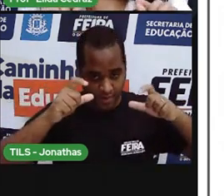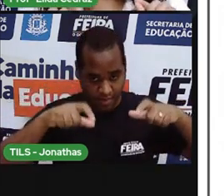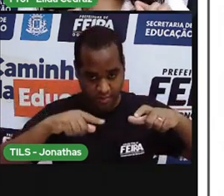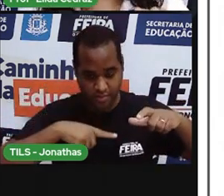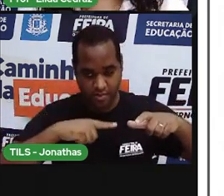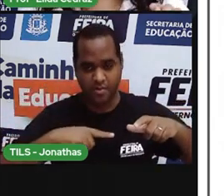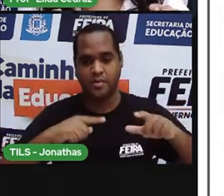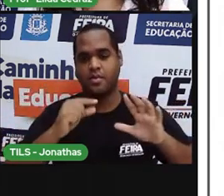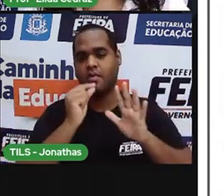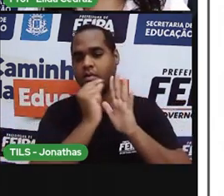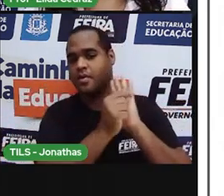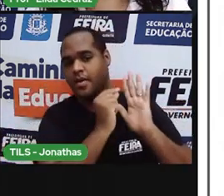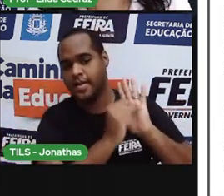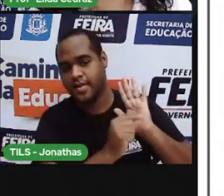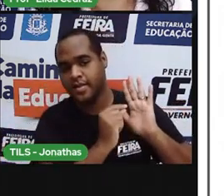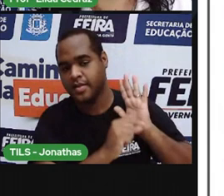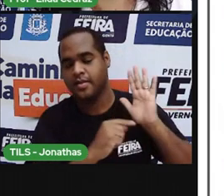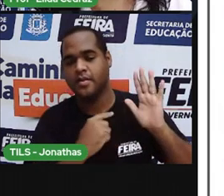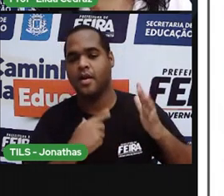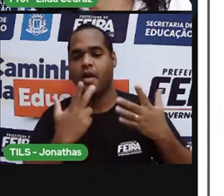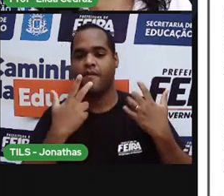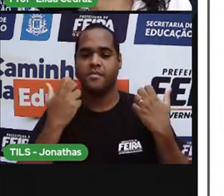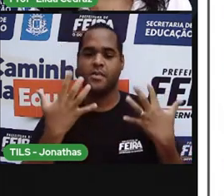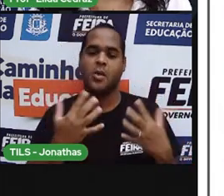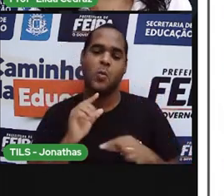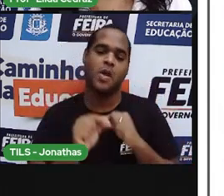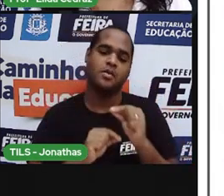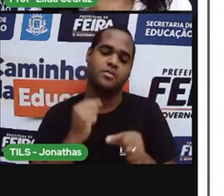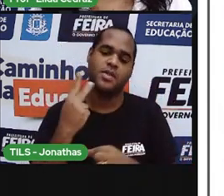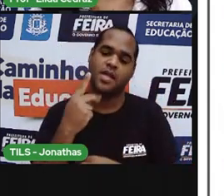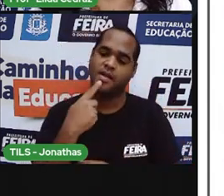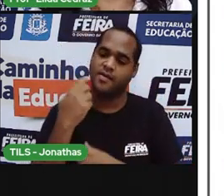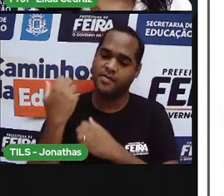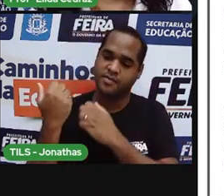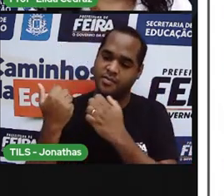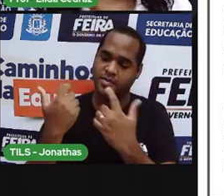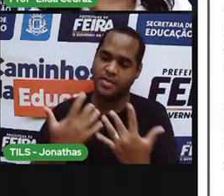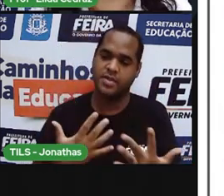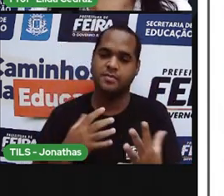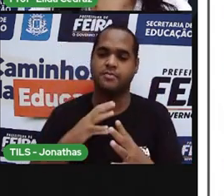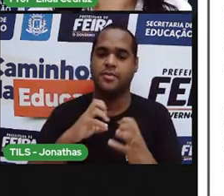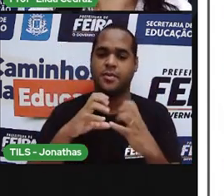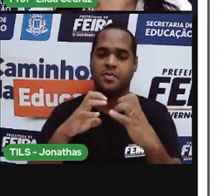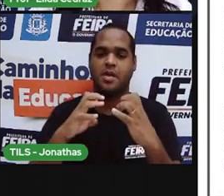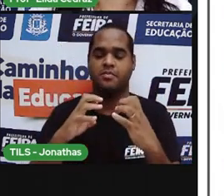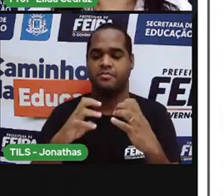verso dizendo direitinho onde foi que eles estavam brigando.